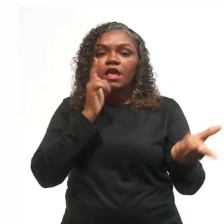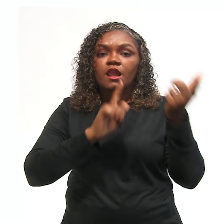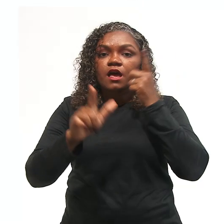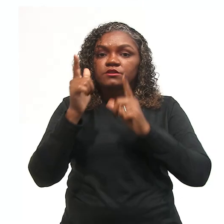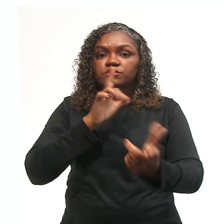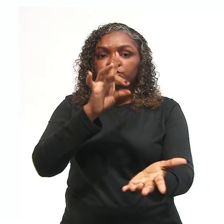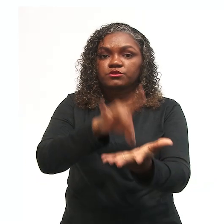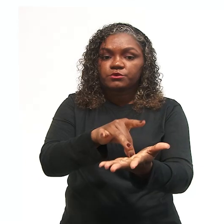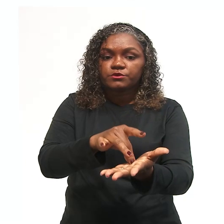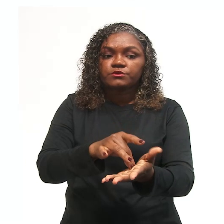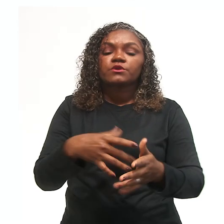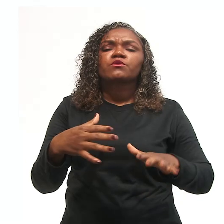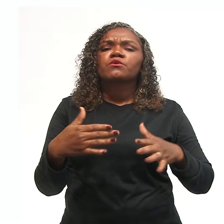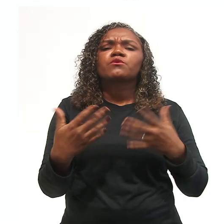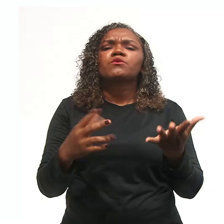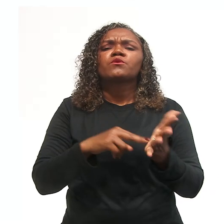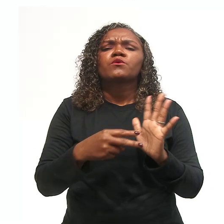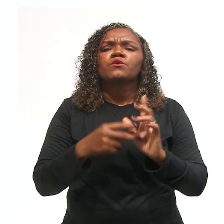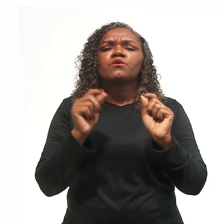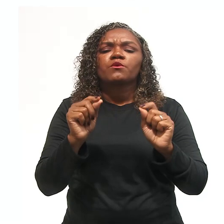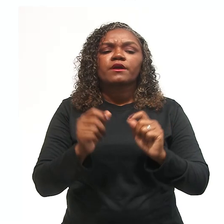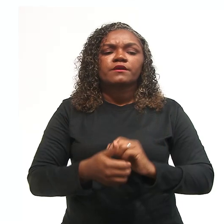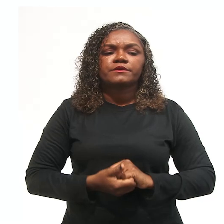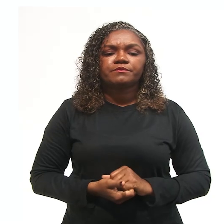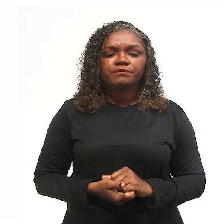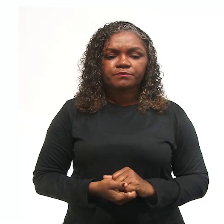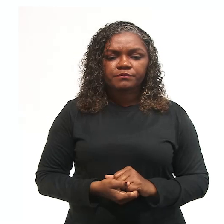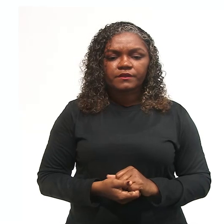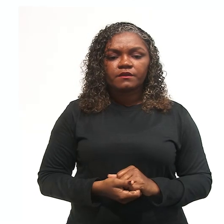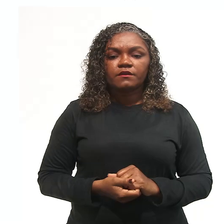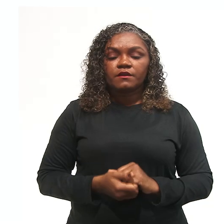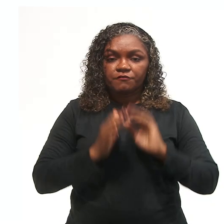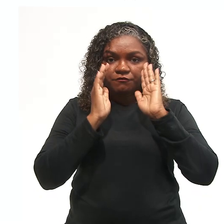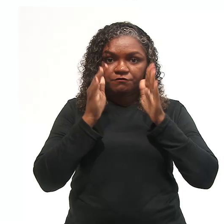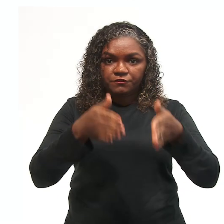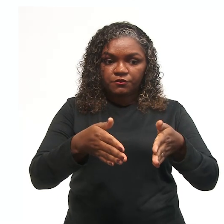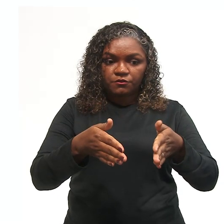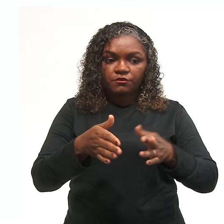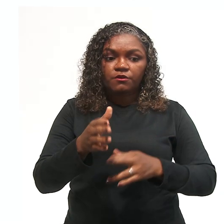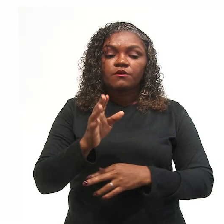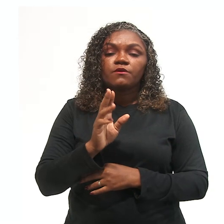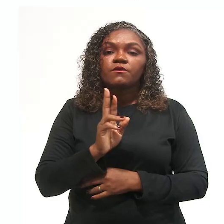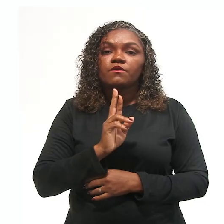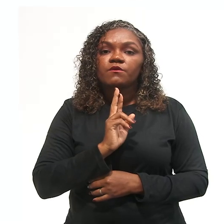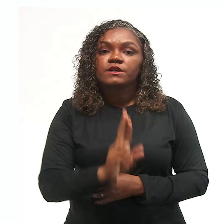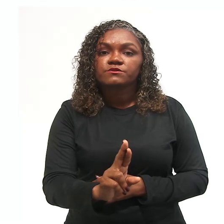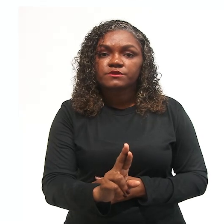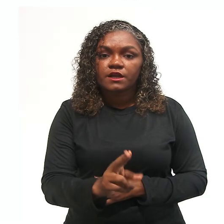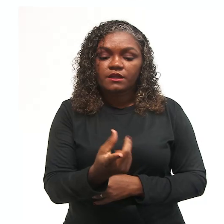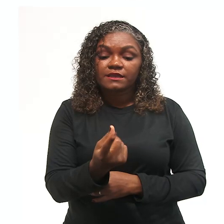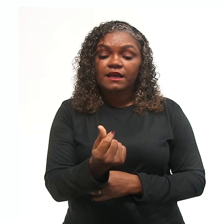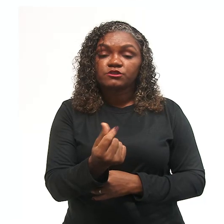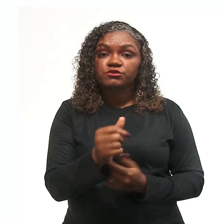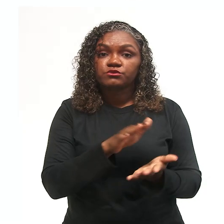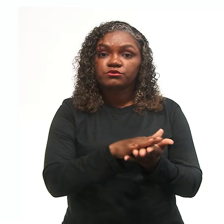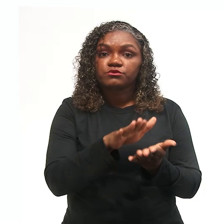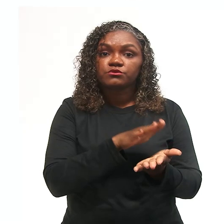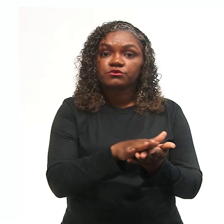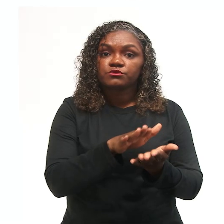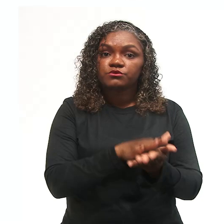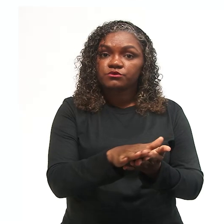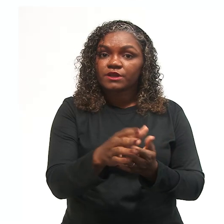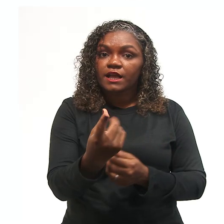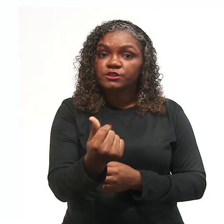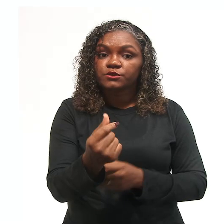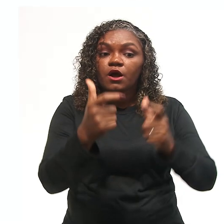chamado de orçamento por realizações, né? O que é esse orçamento? Ele enfatiza o resultado dos gastos.